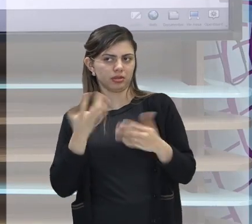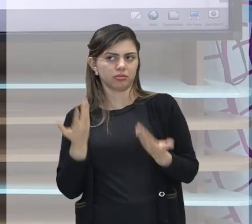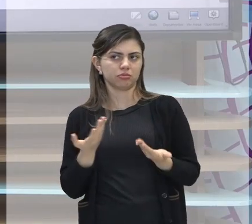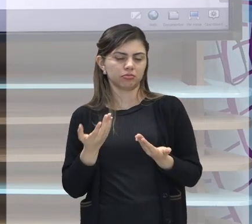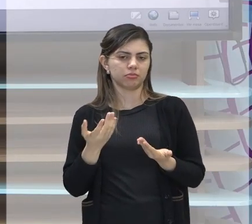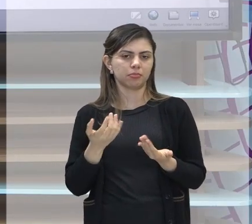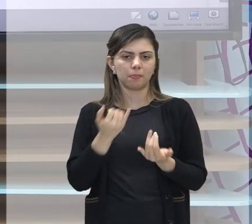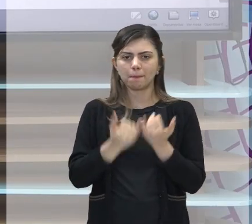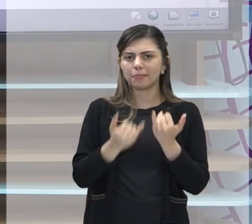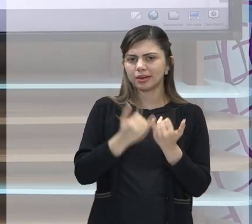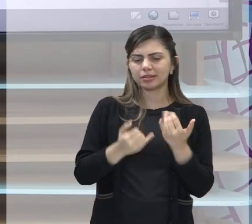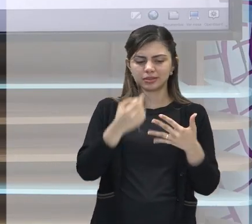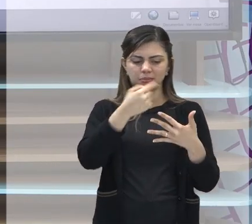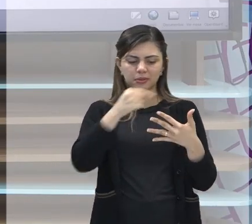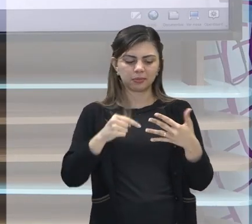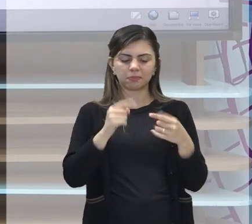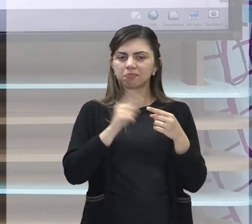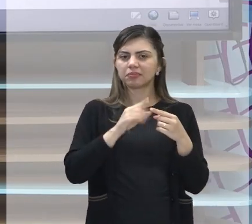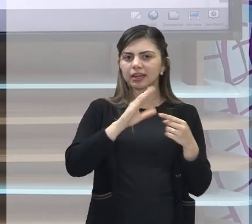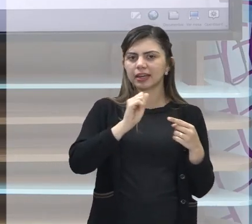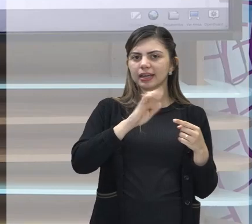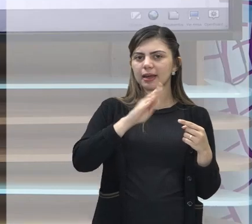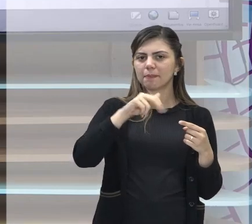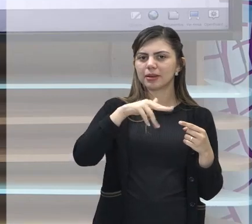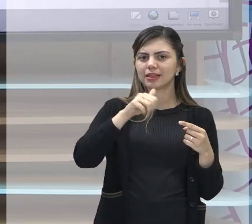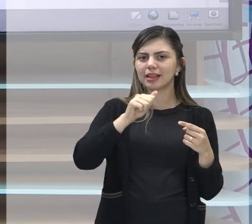Na cabanagem você tem aquela